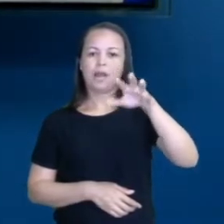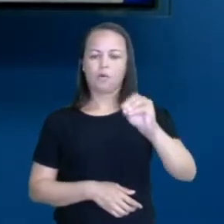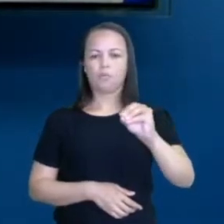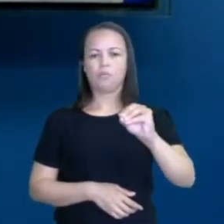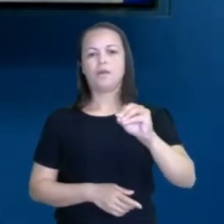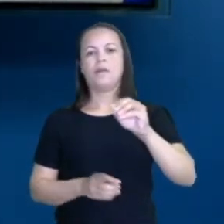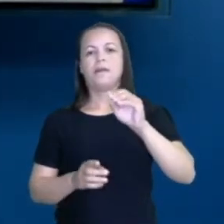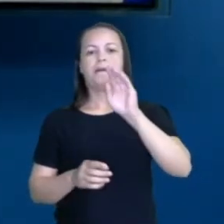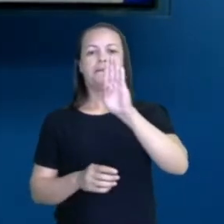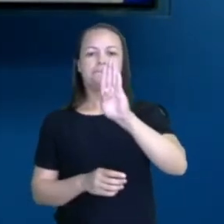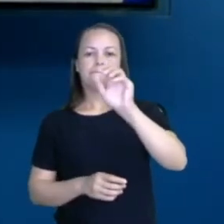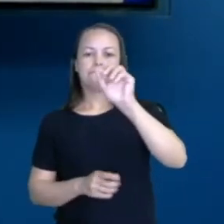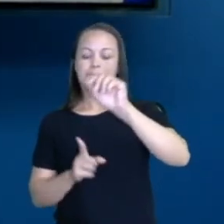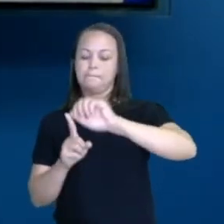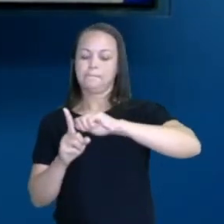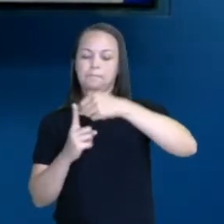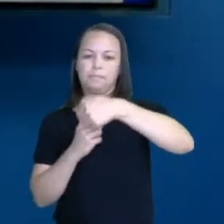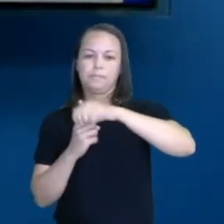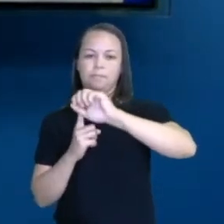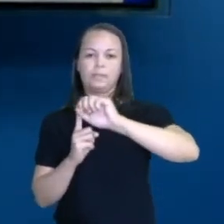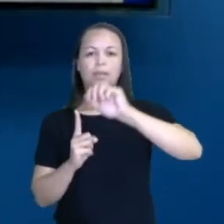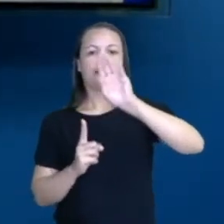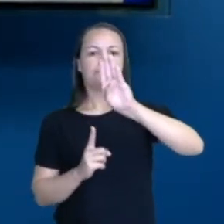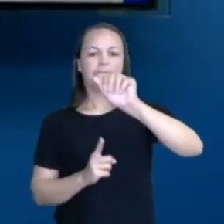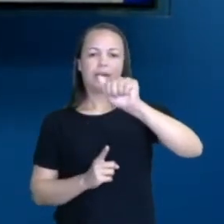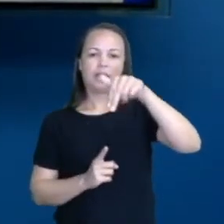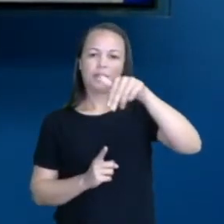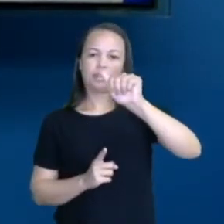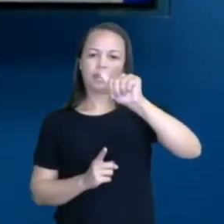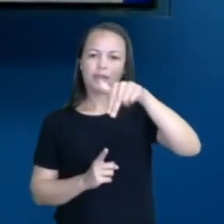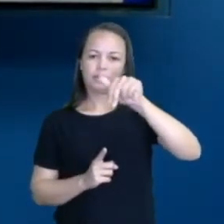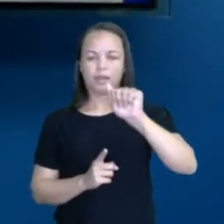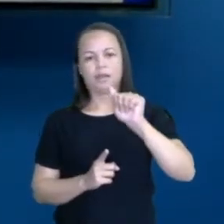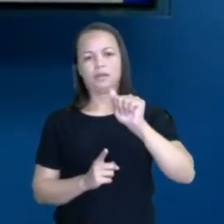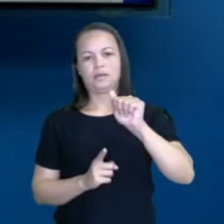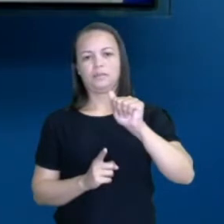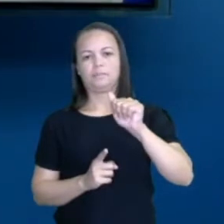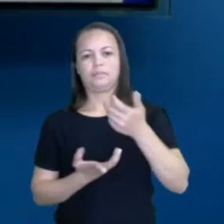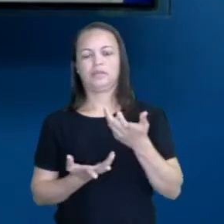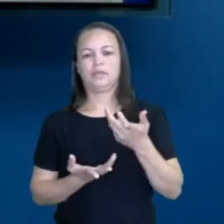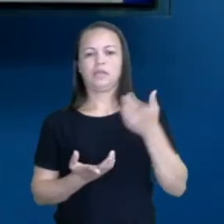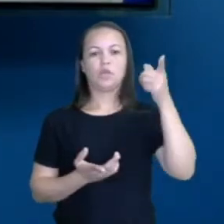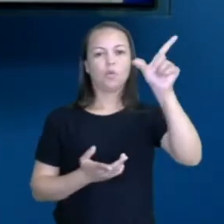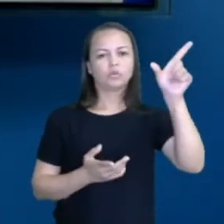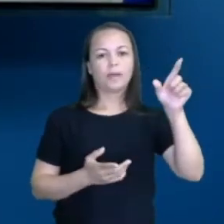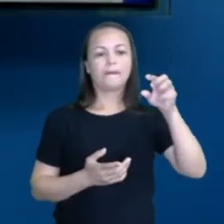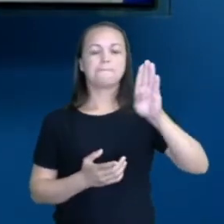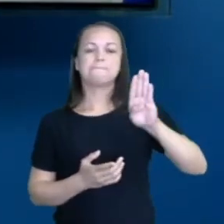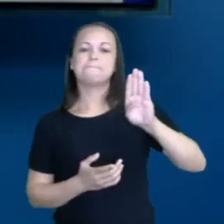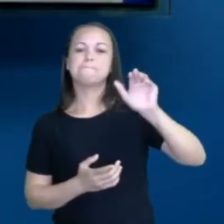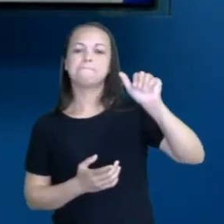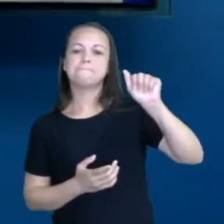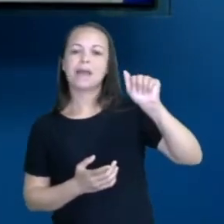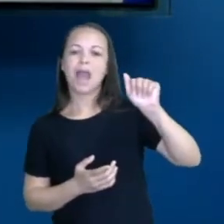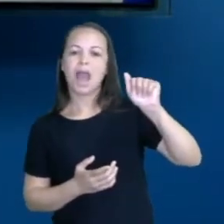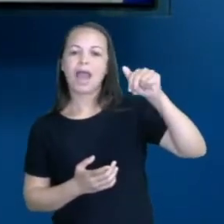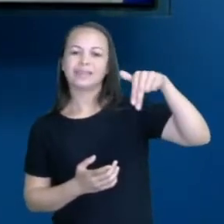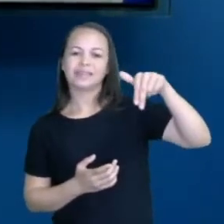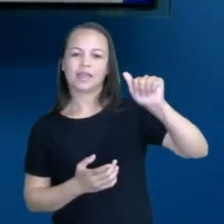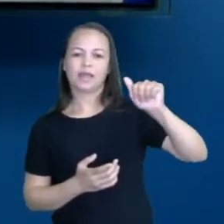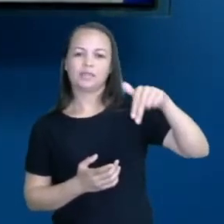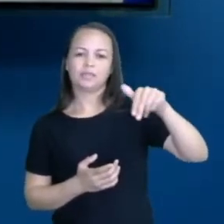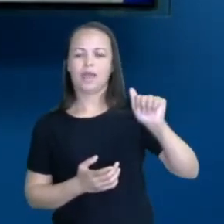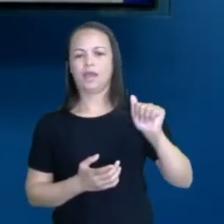outros estados brasileiros, essa pronúncia não acontece. As pessoas falam banana, mamão.